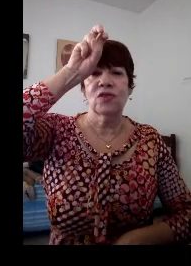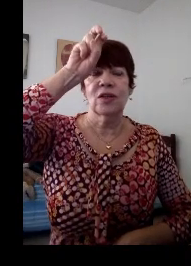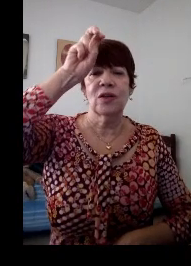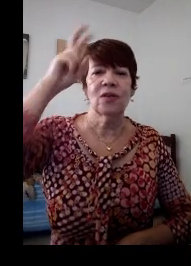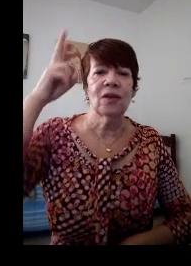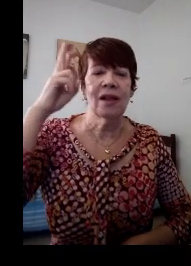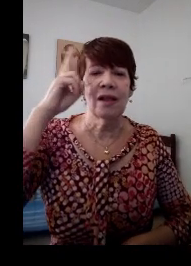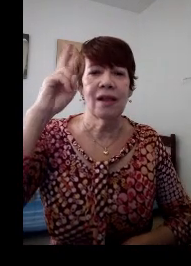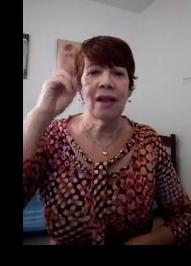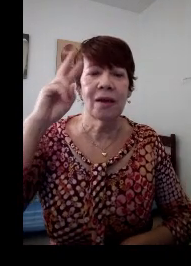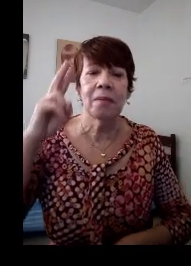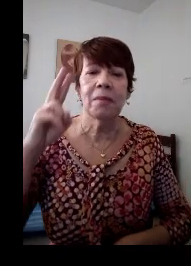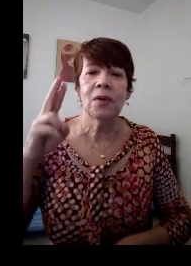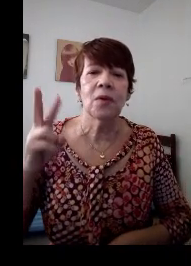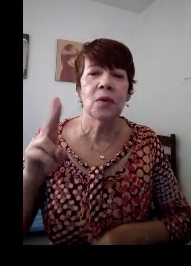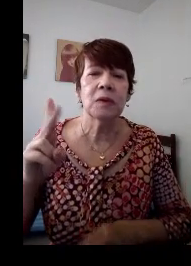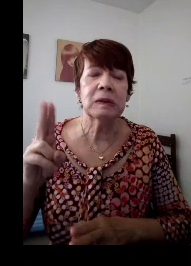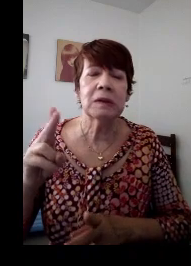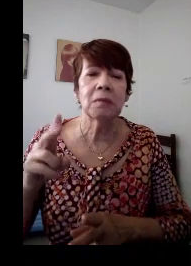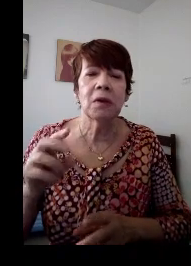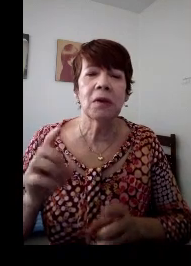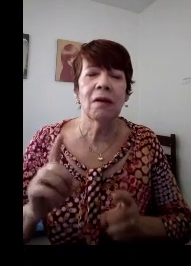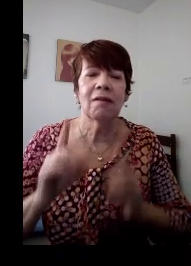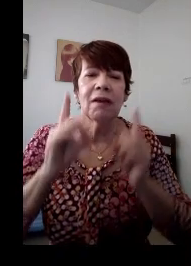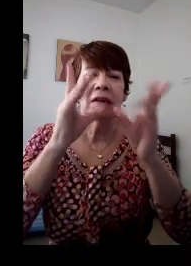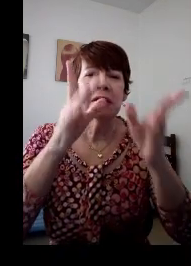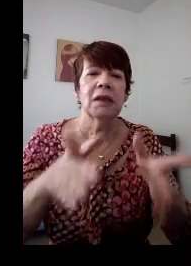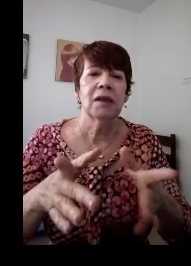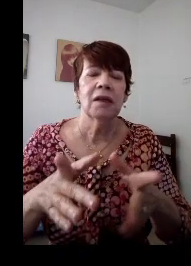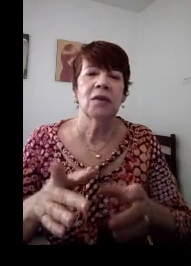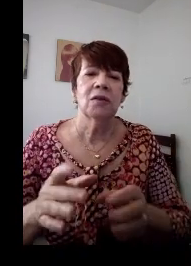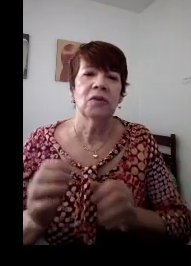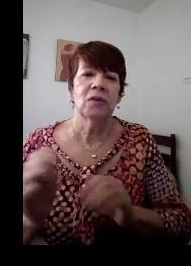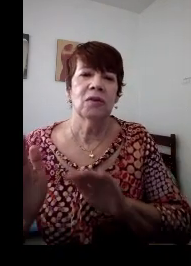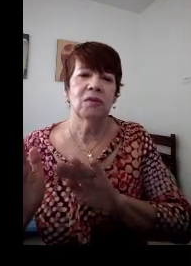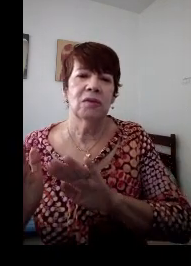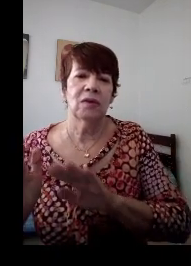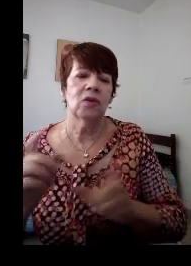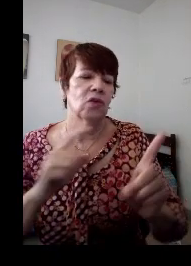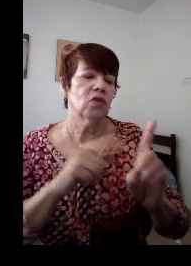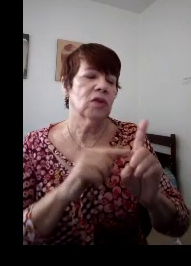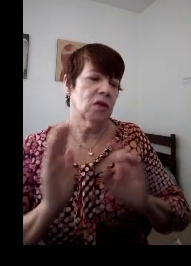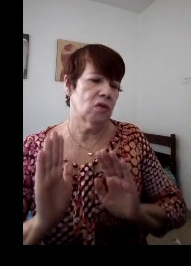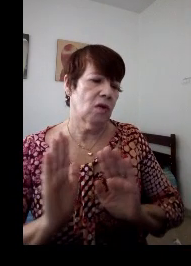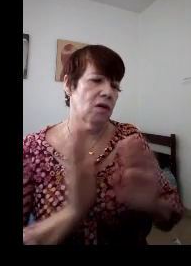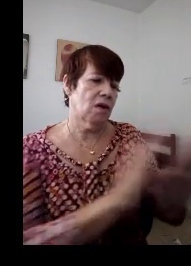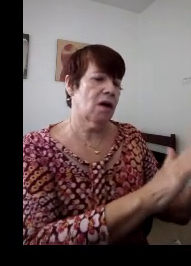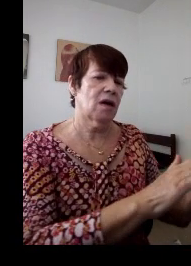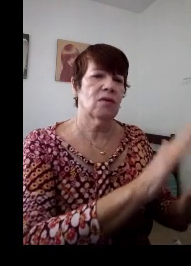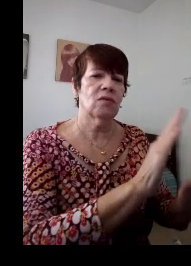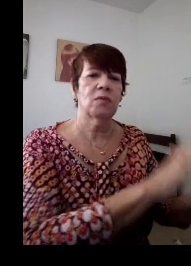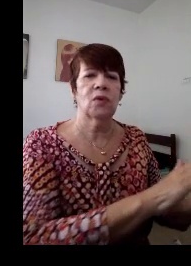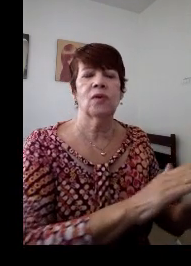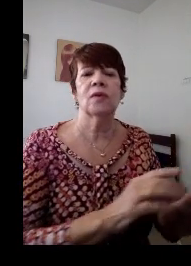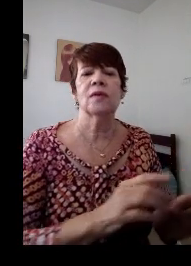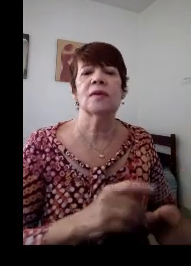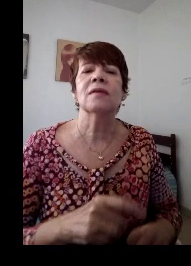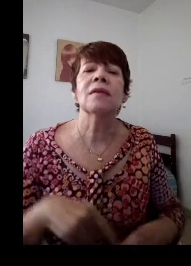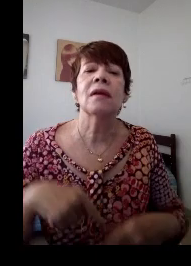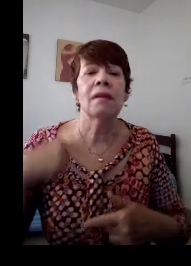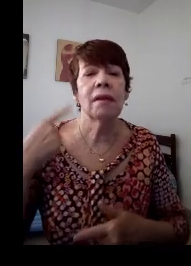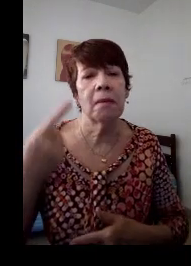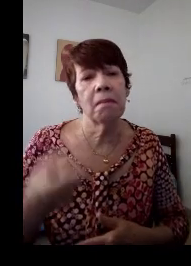eles venderam José, jogaram José naquele poço, jogaram José